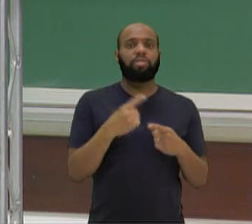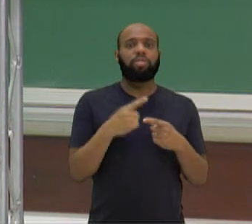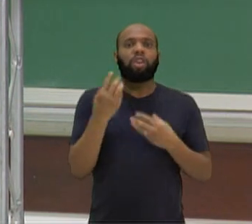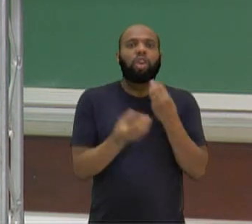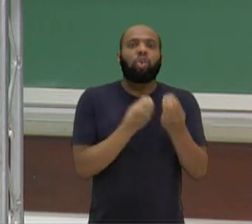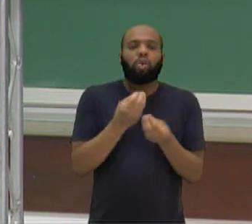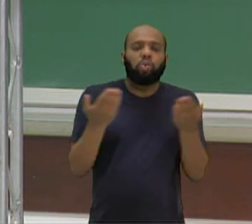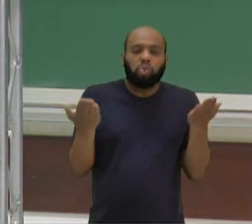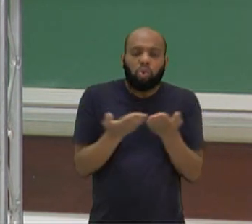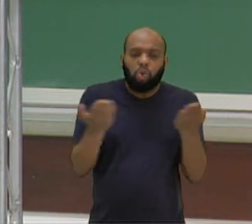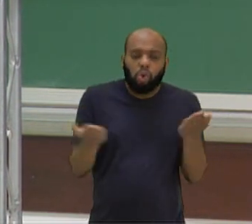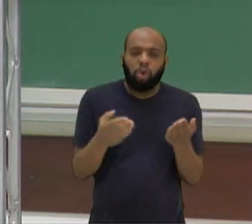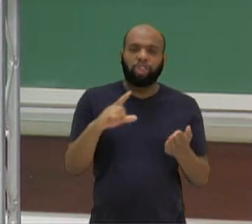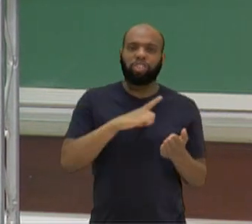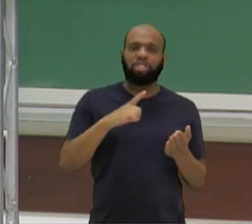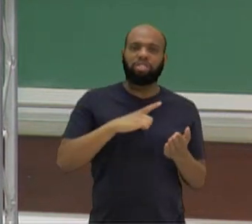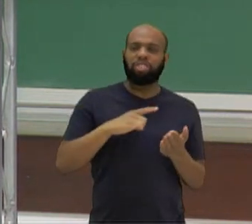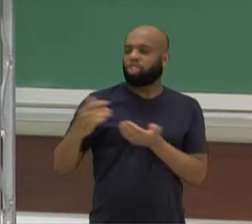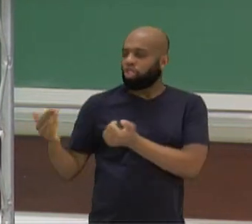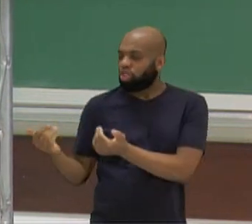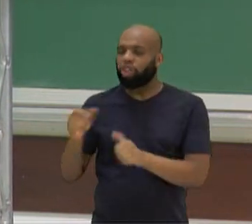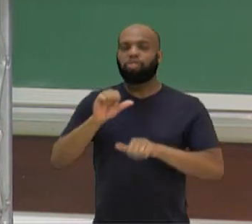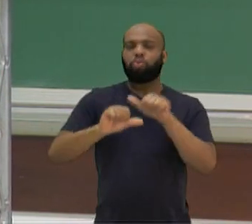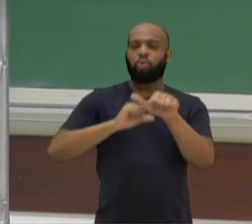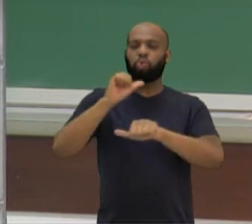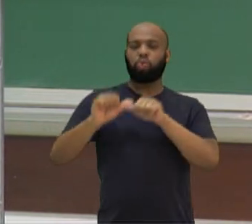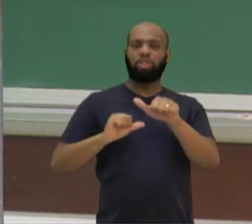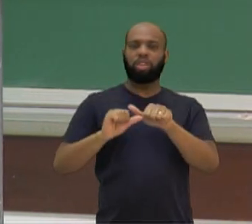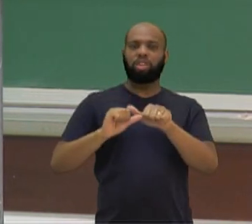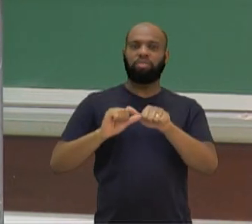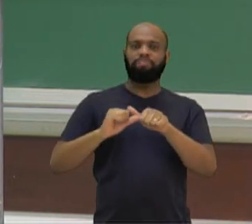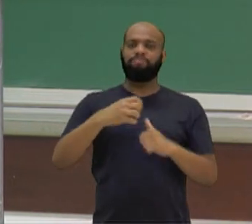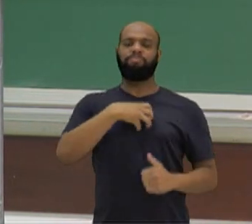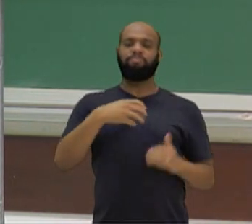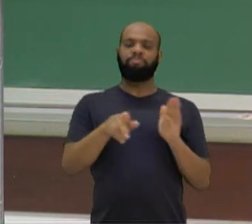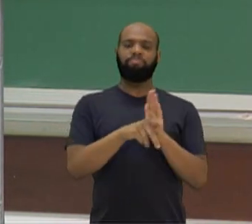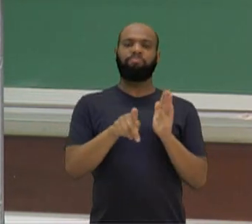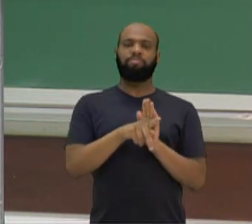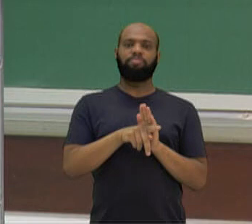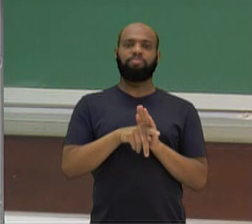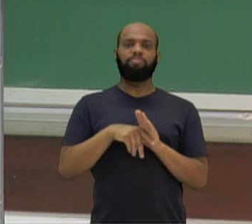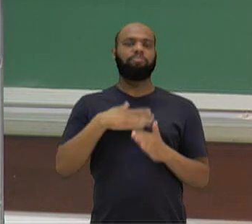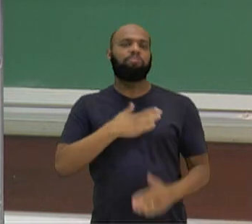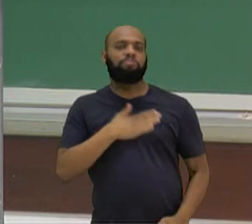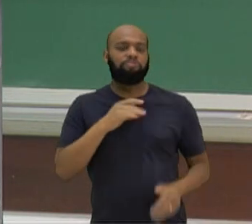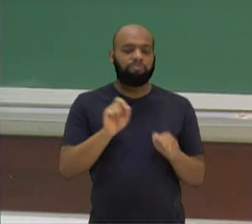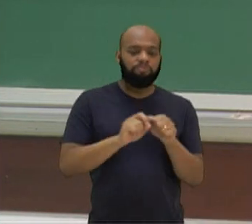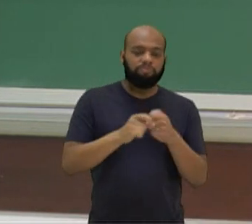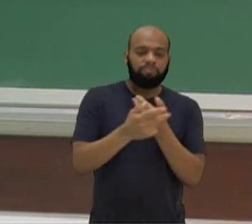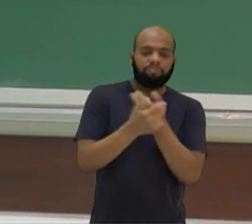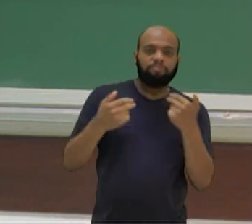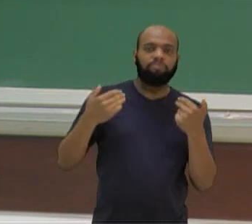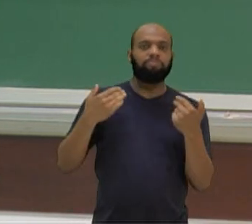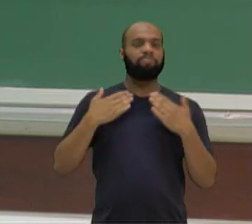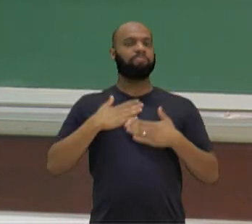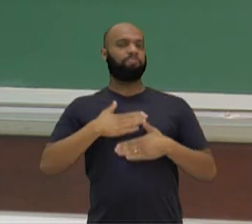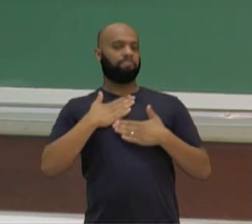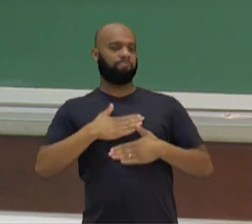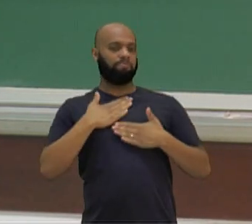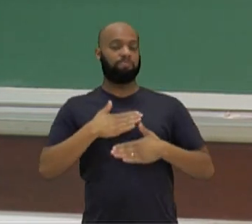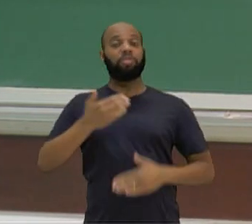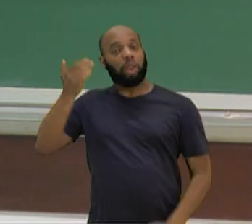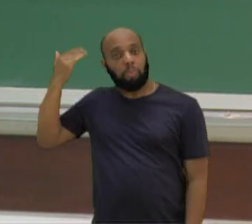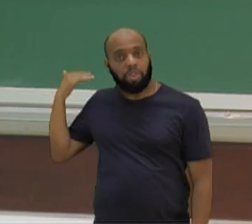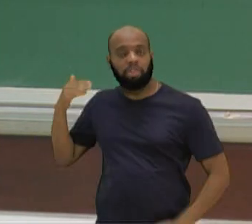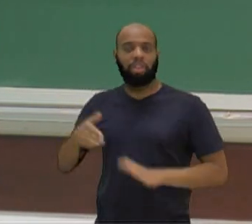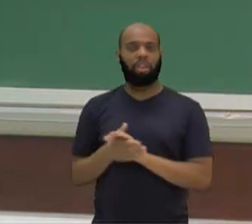as gerações mudam em relação ao lazer. As gerações mais antigas ou